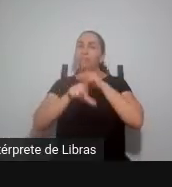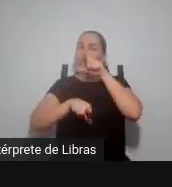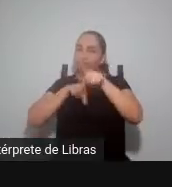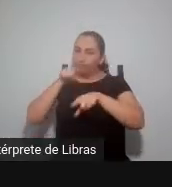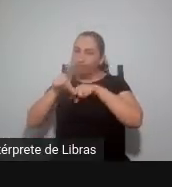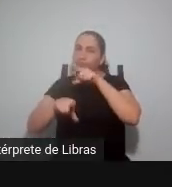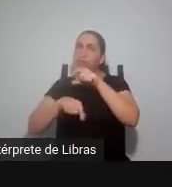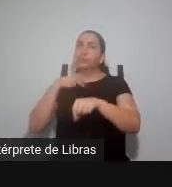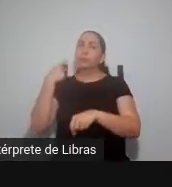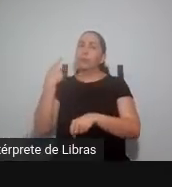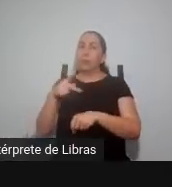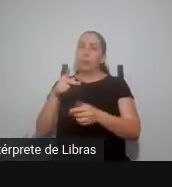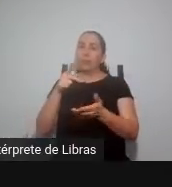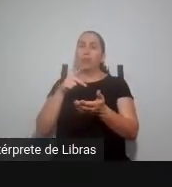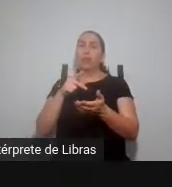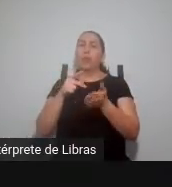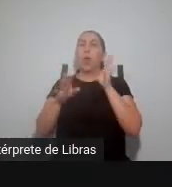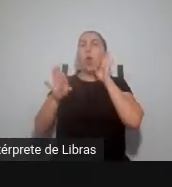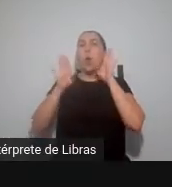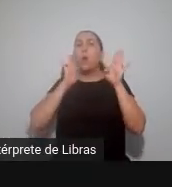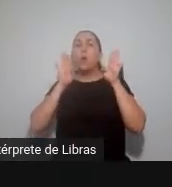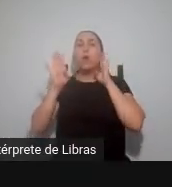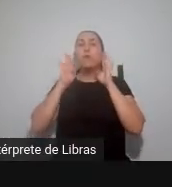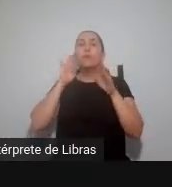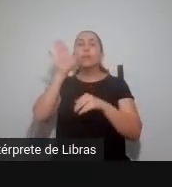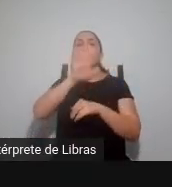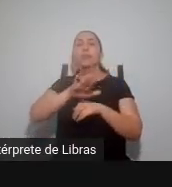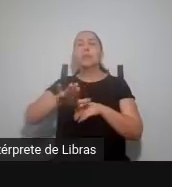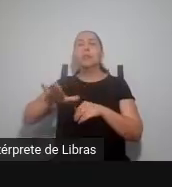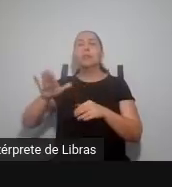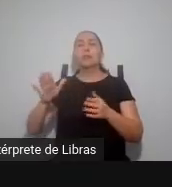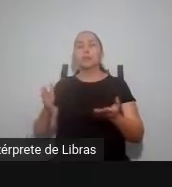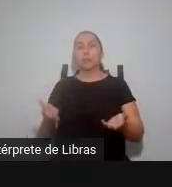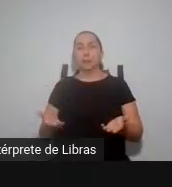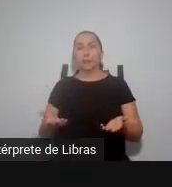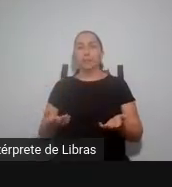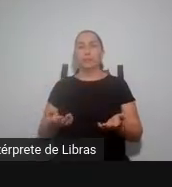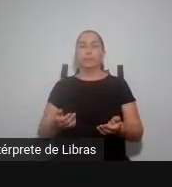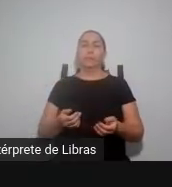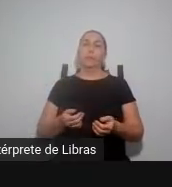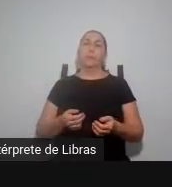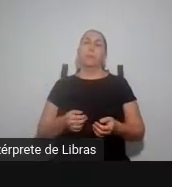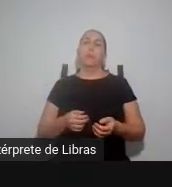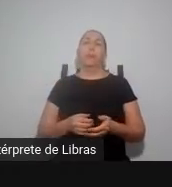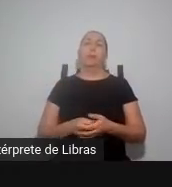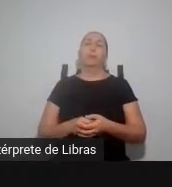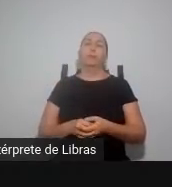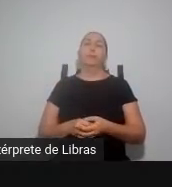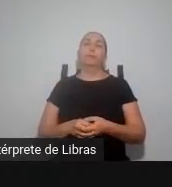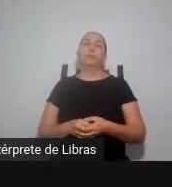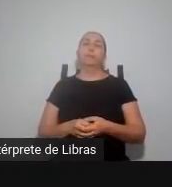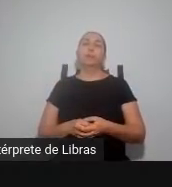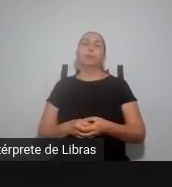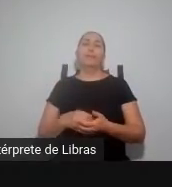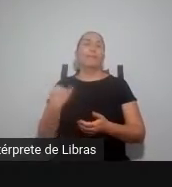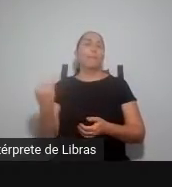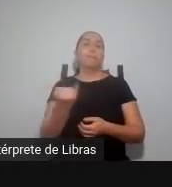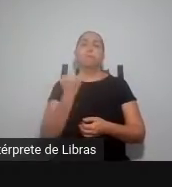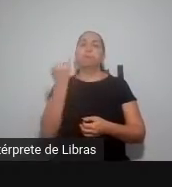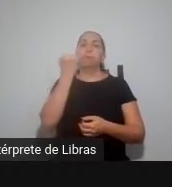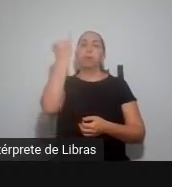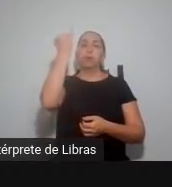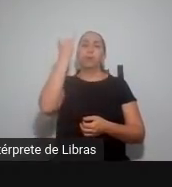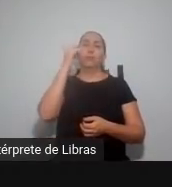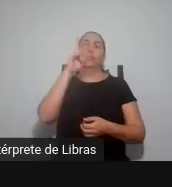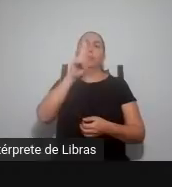aí, continuando com isso, né? Você vai falando e eu vou junto. Eu coloquei aqui bem grande, né, a importância da rotina. A rotina